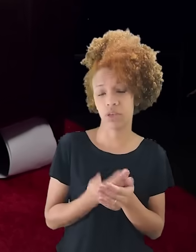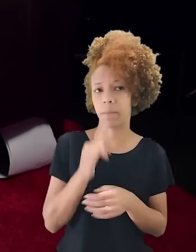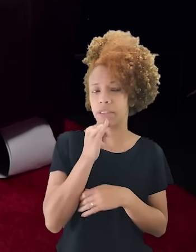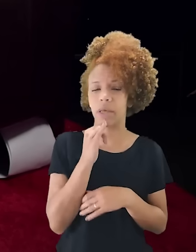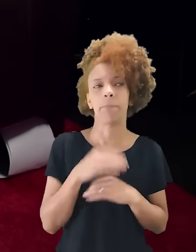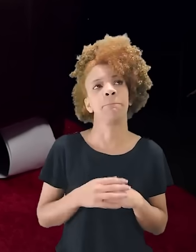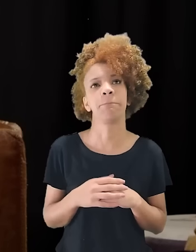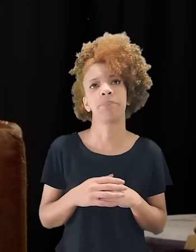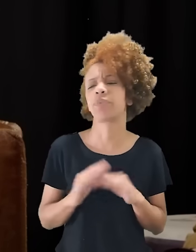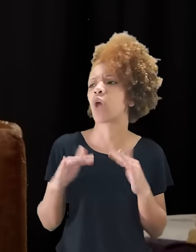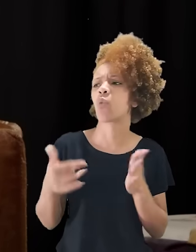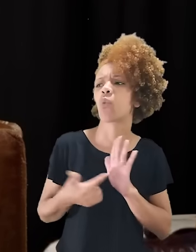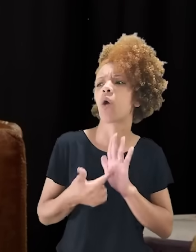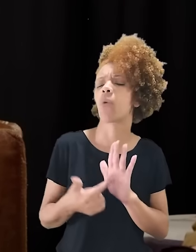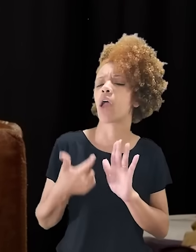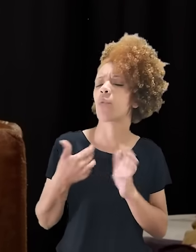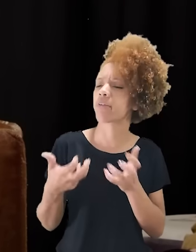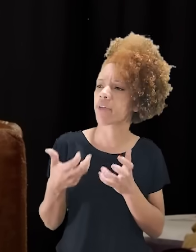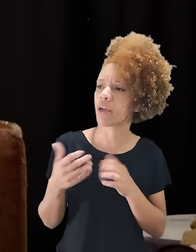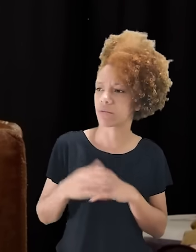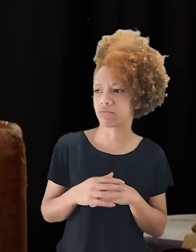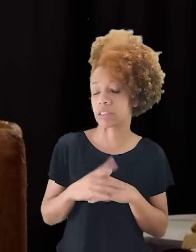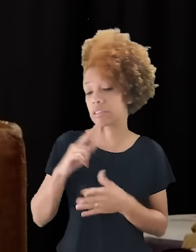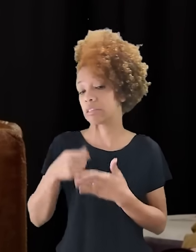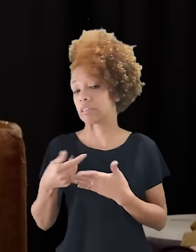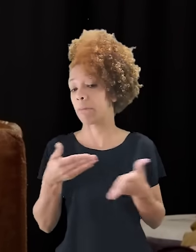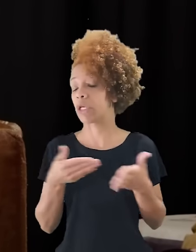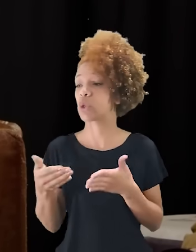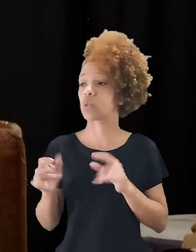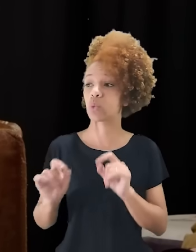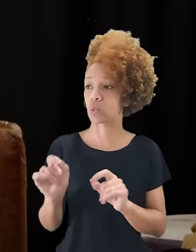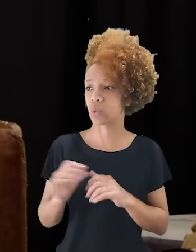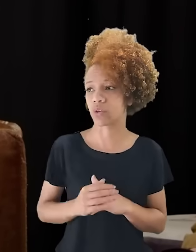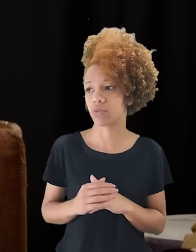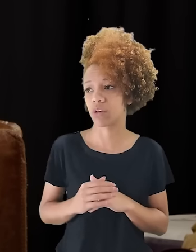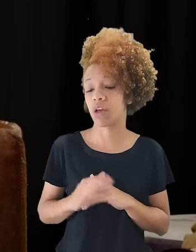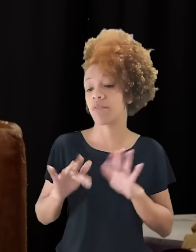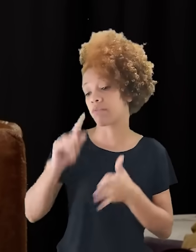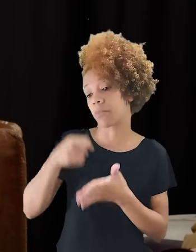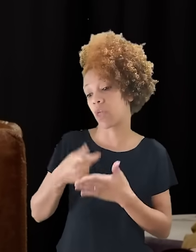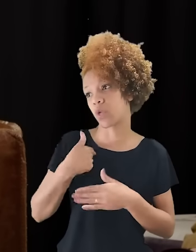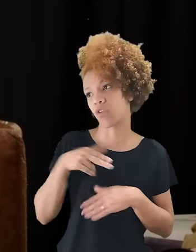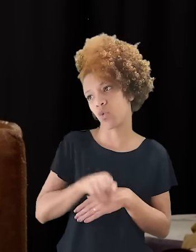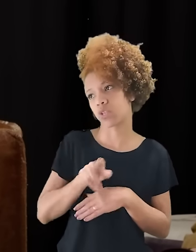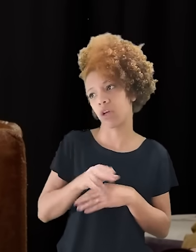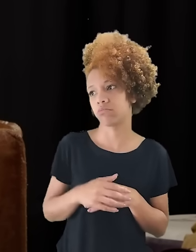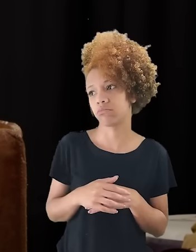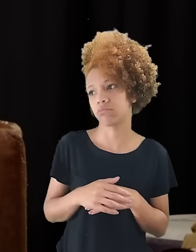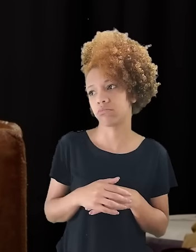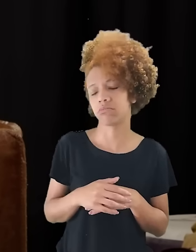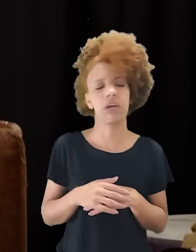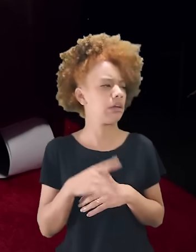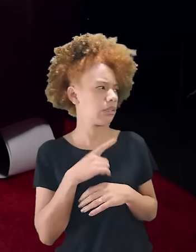muito sobre isso sobre tipo assim qual imagem eu quero passar em determinada ocasião isso vai determinar o que eu vou